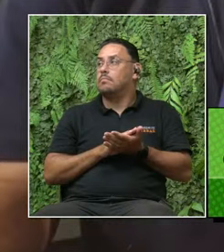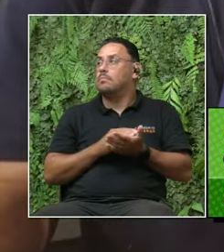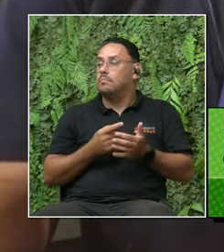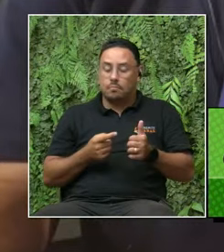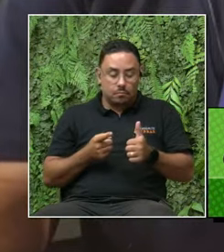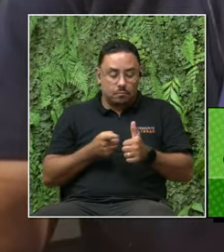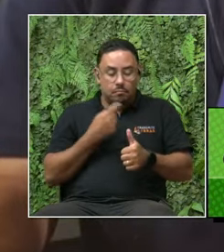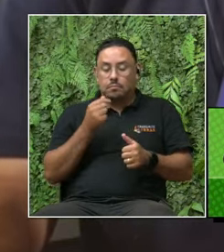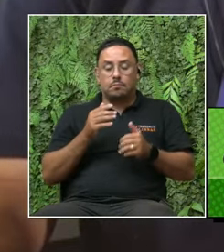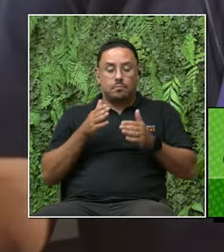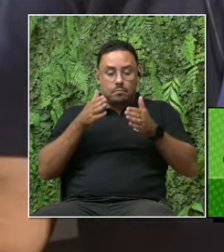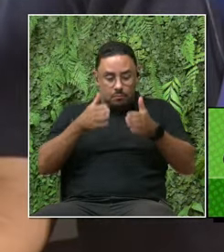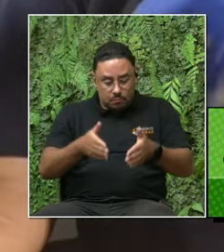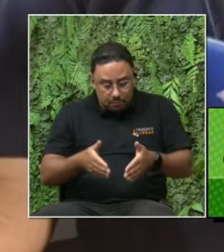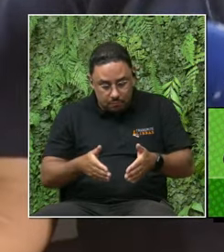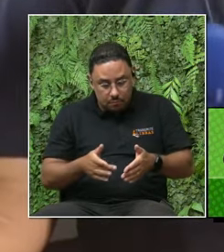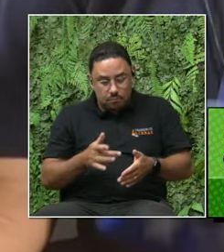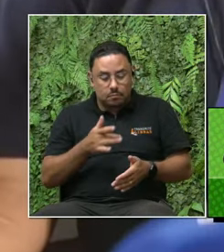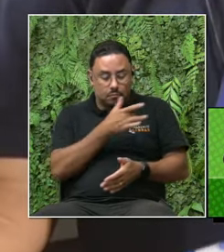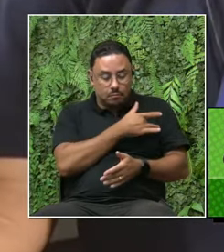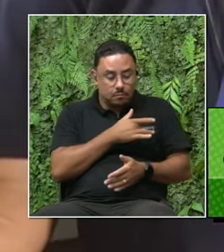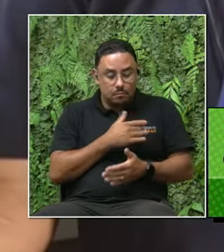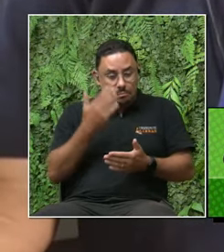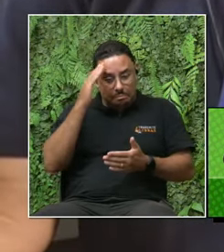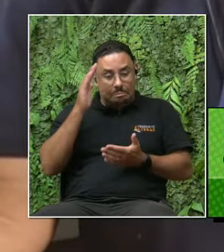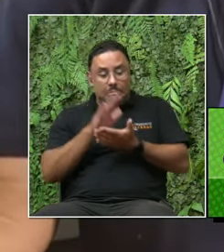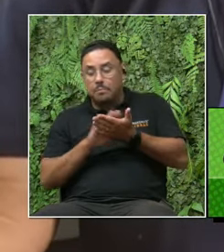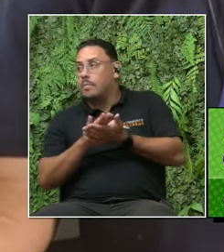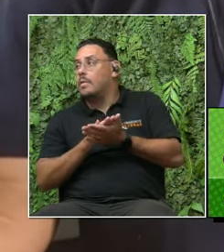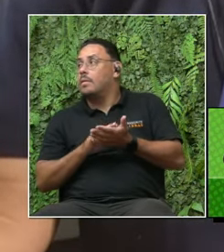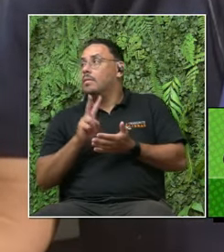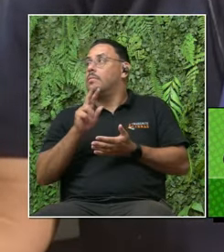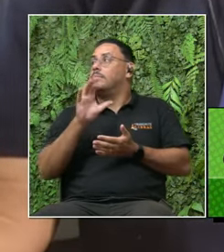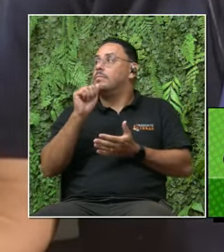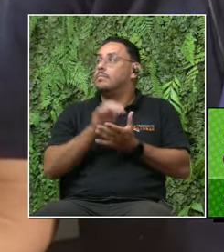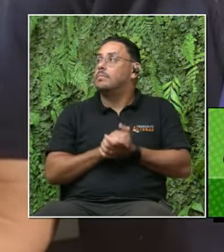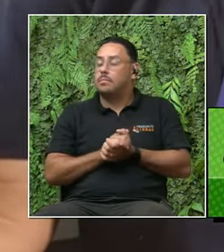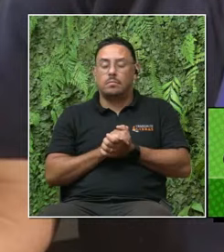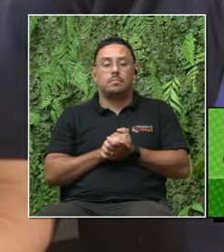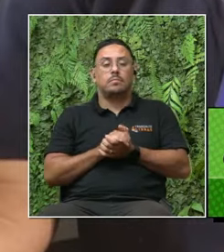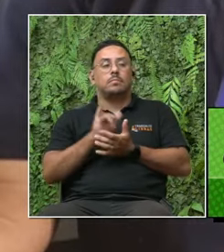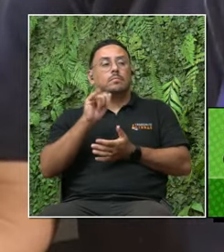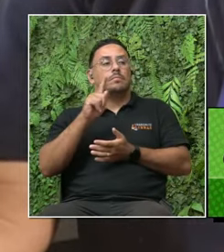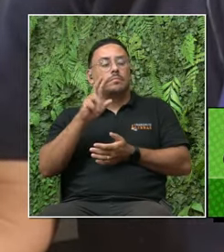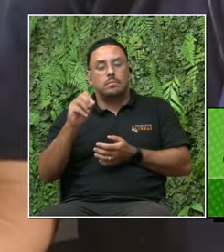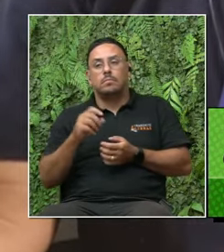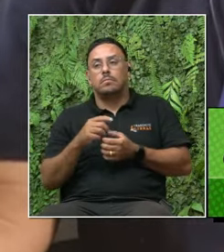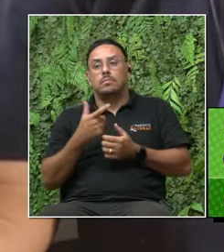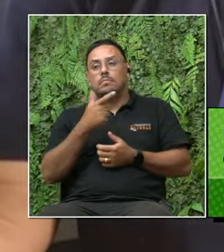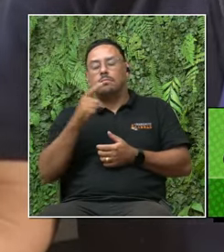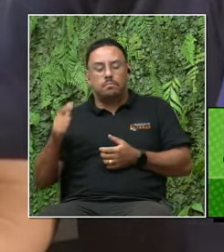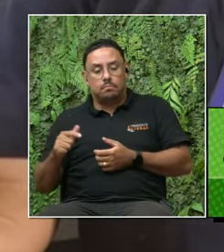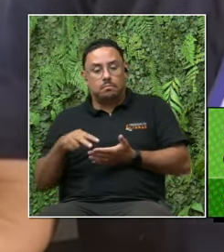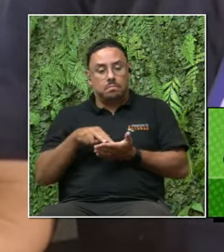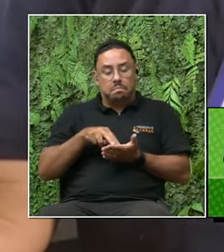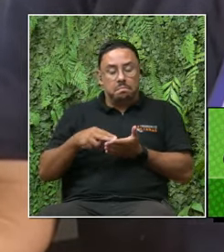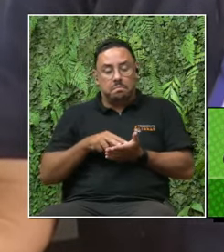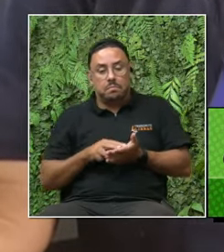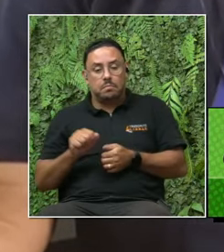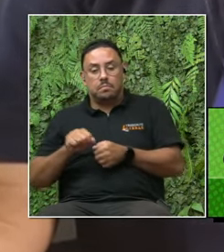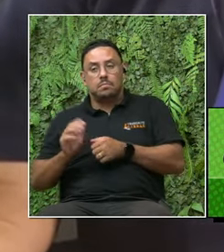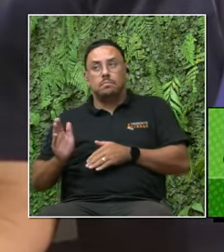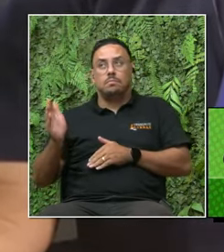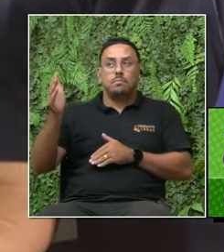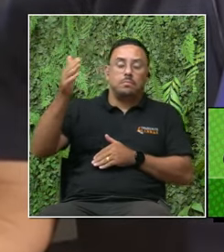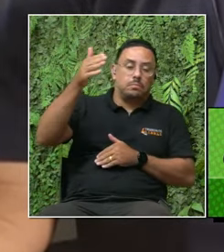o Atlético tinha chegado o Cruzeiro não tava entendendo nada o Vargas meteu a bola pro Igor Gomes o Igor Gomes sem equilíbrio ele fez o cruzamento